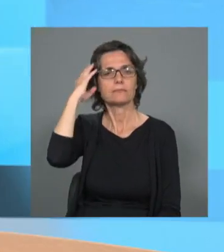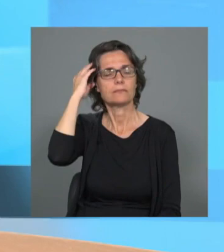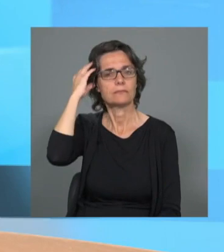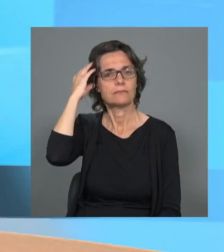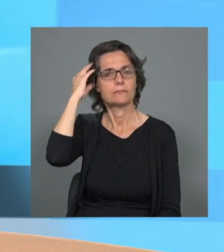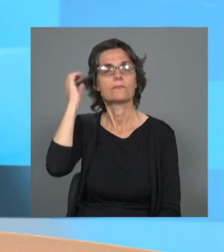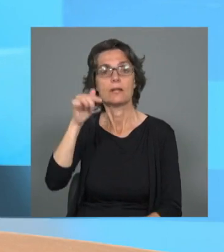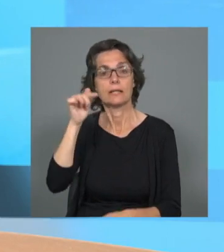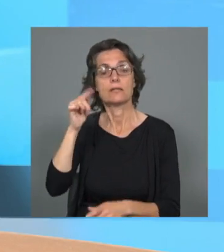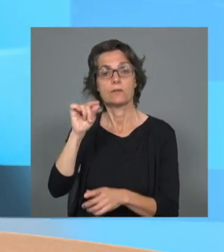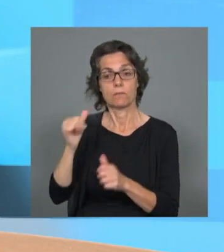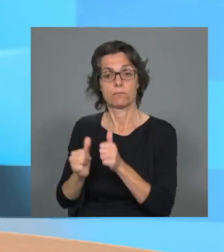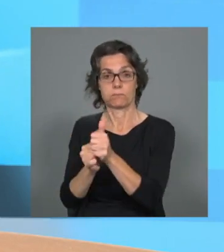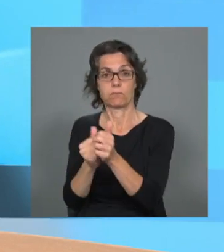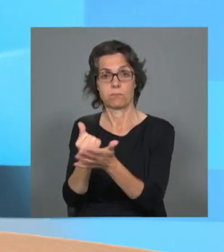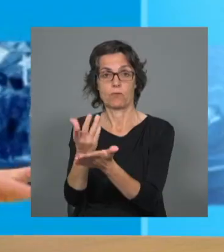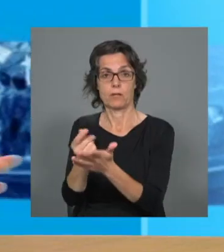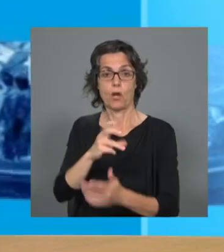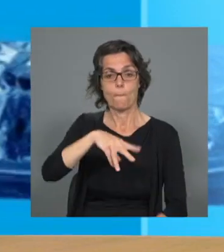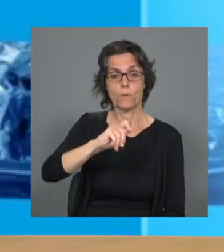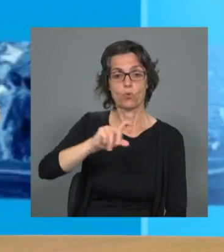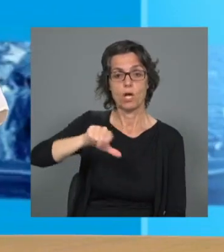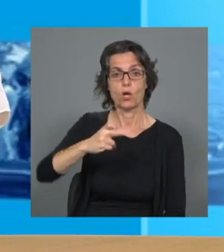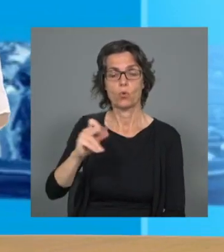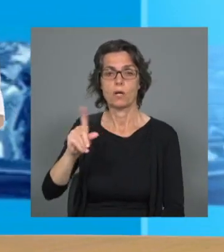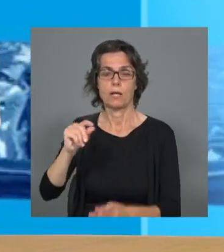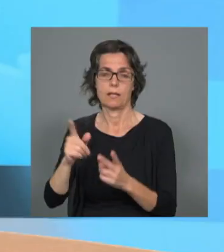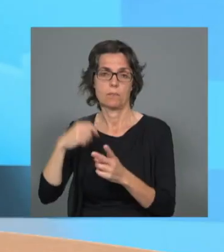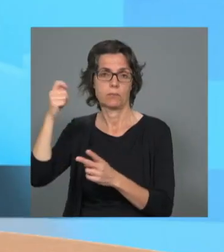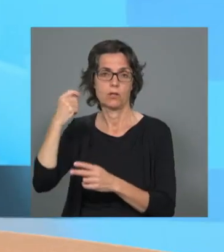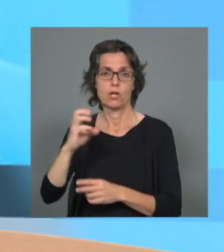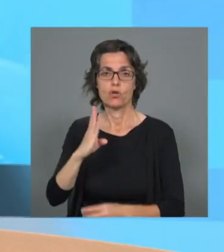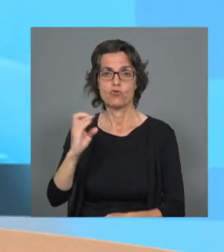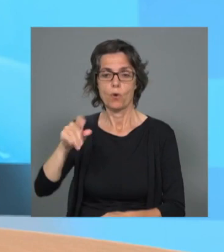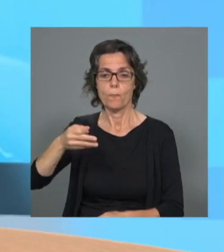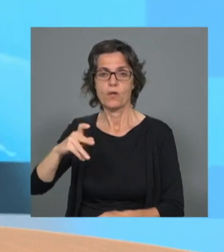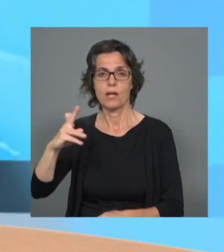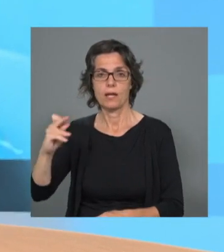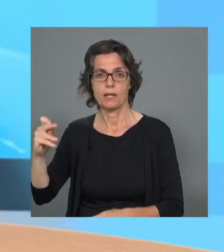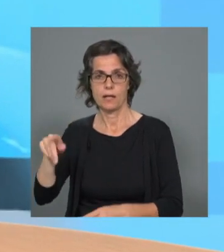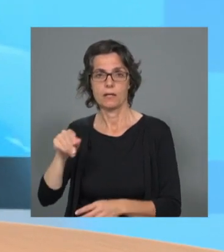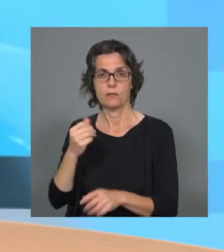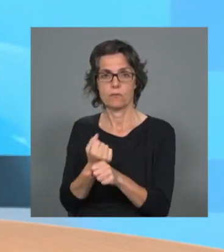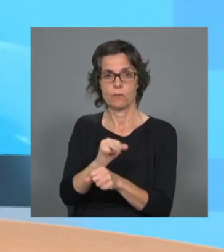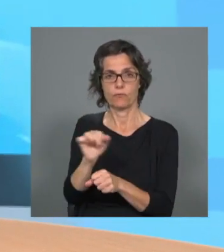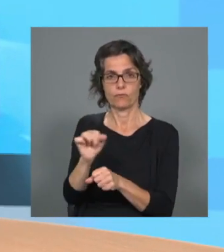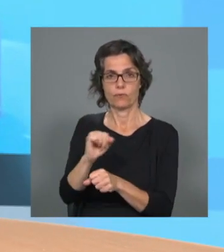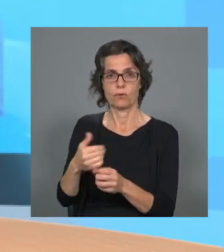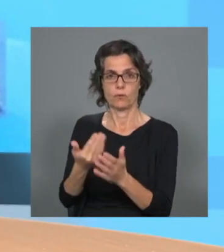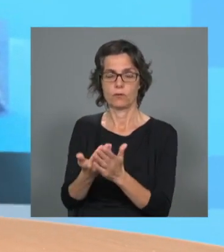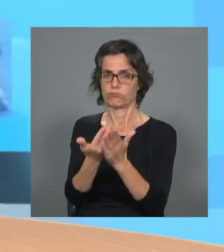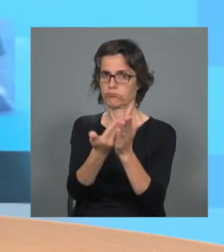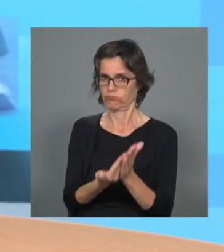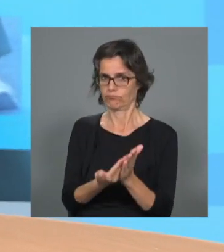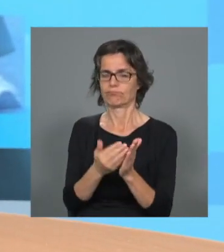do Manuel Aroca, não é? E também na realização do João Pereira. Resulta este trabalho que... Onde é que